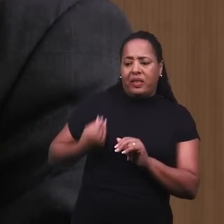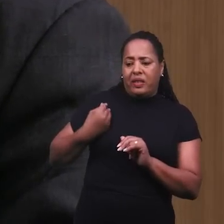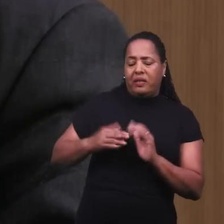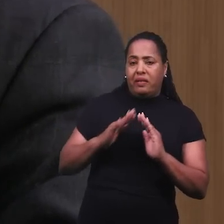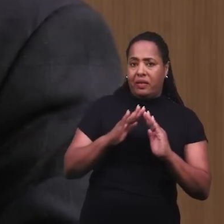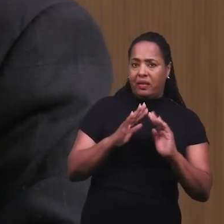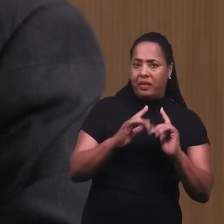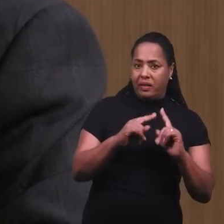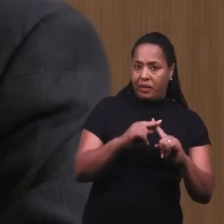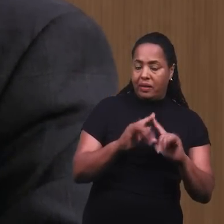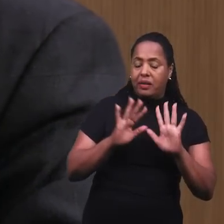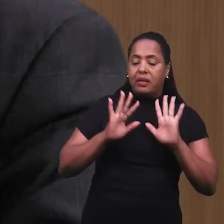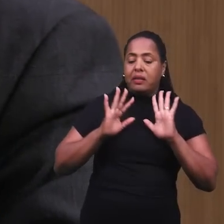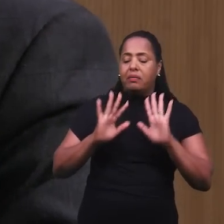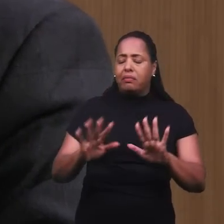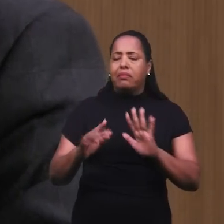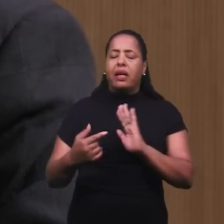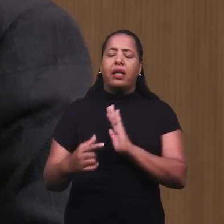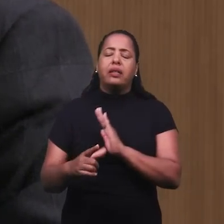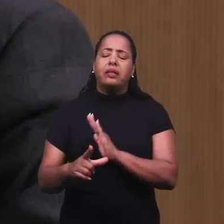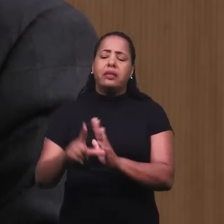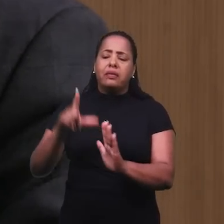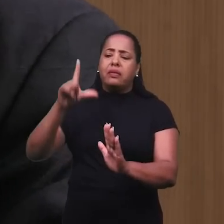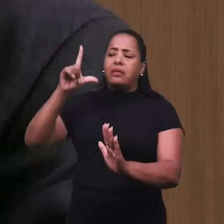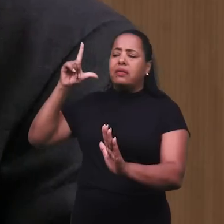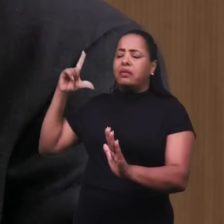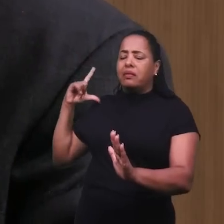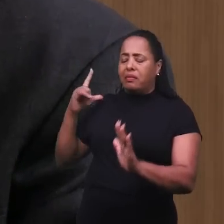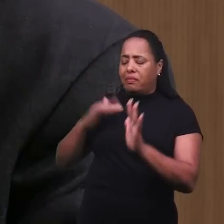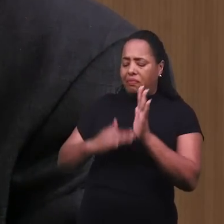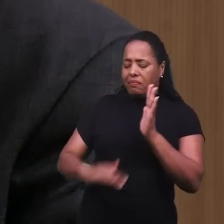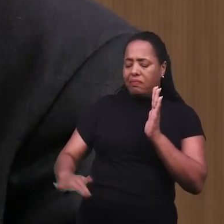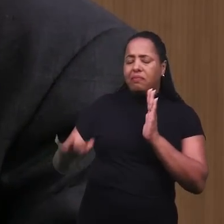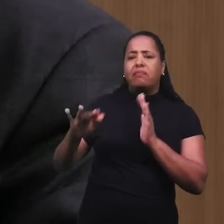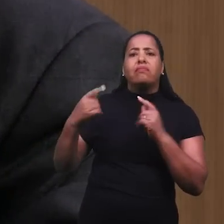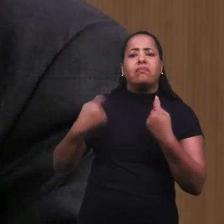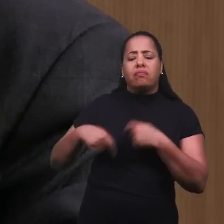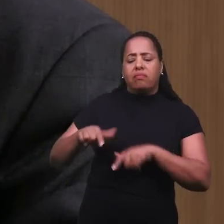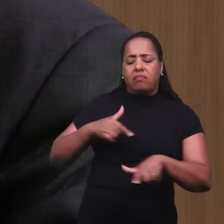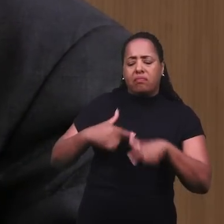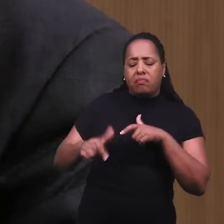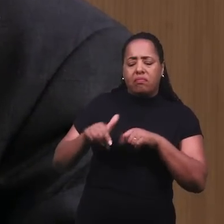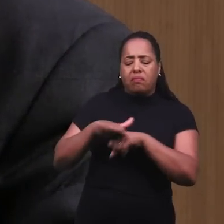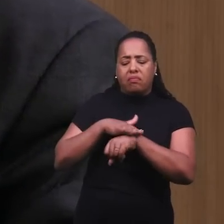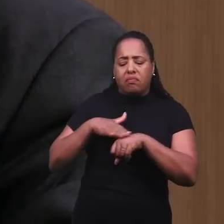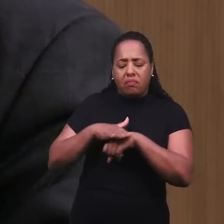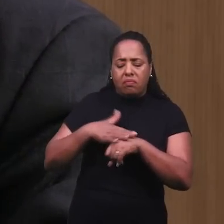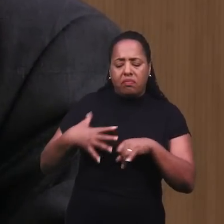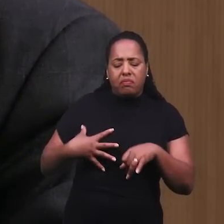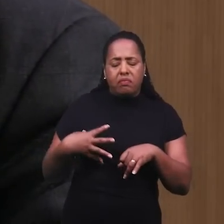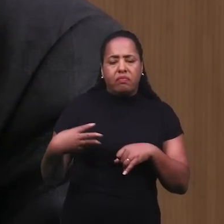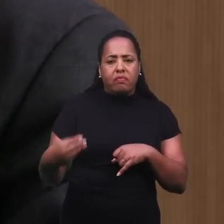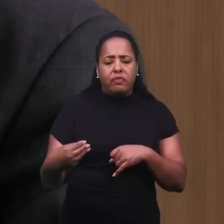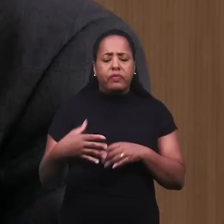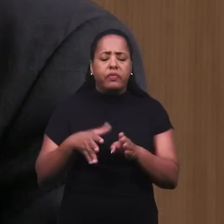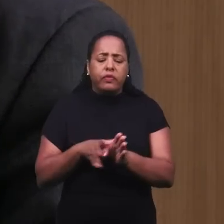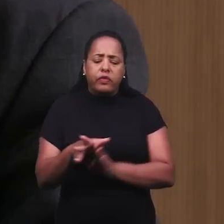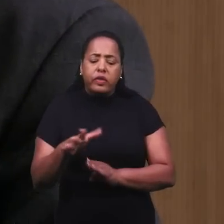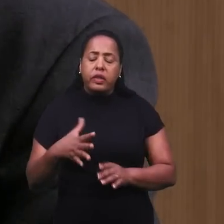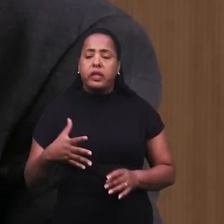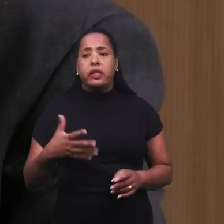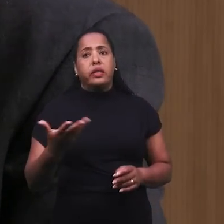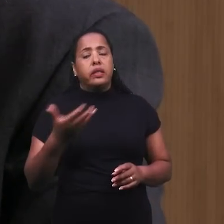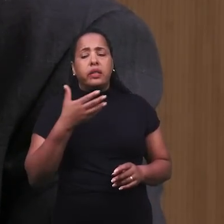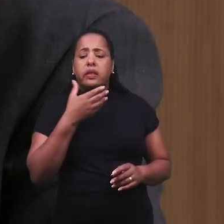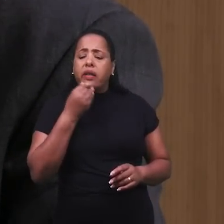importante isso ser trabalhado desde a infância. Então é importante que os pais eles conversem com os filhos. Meu filho,